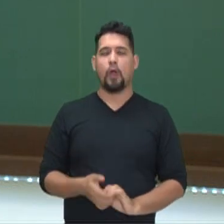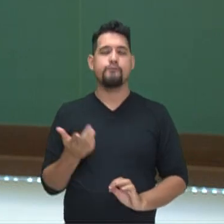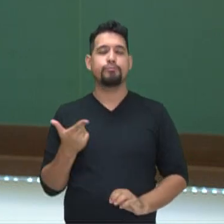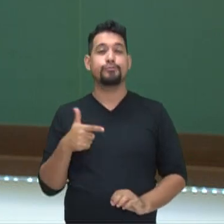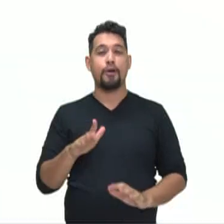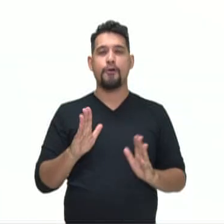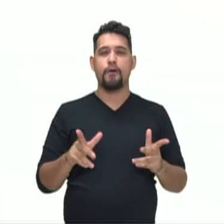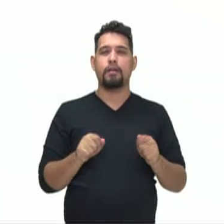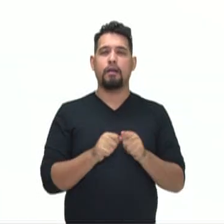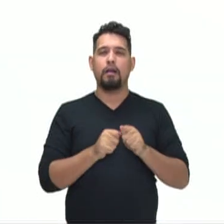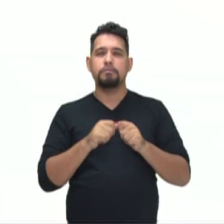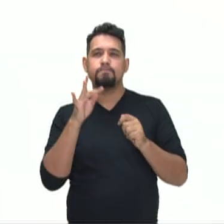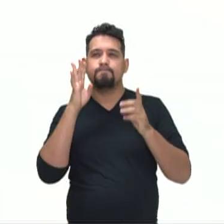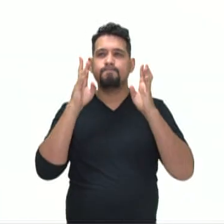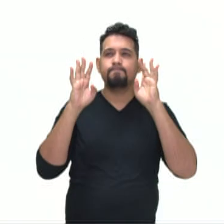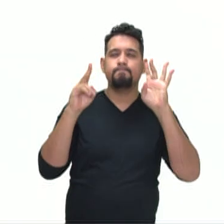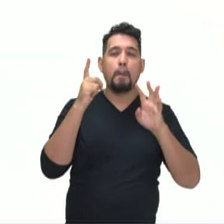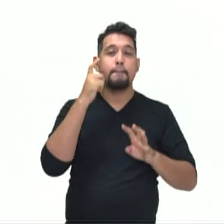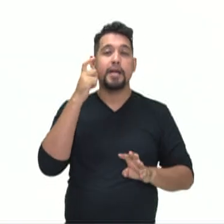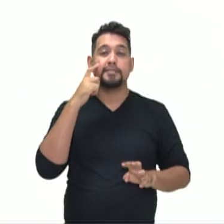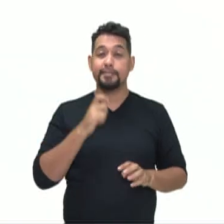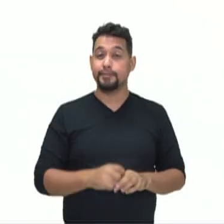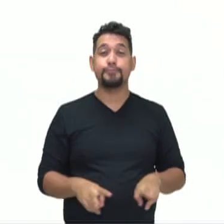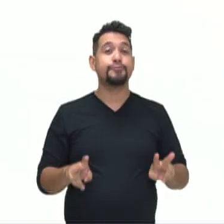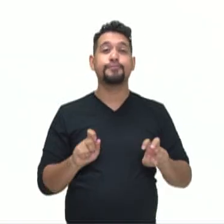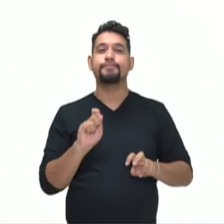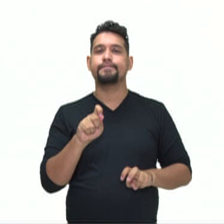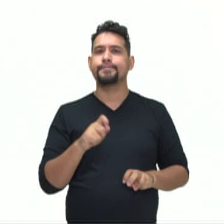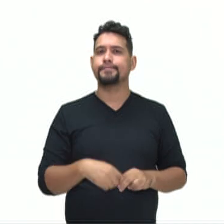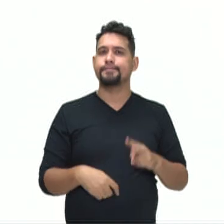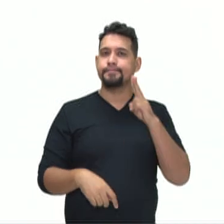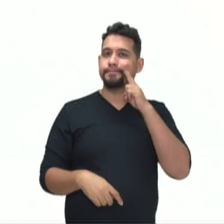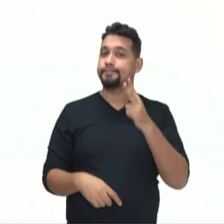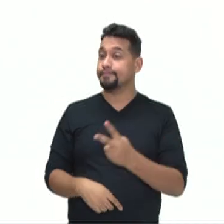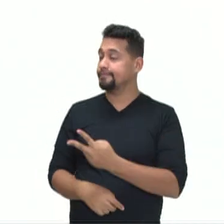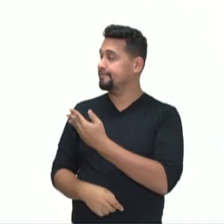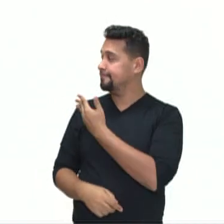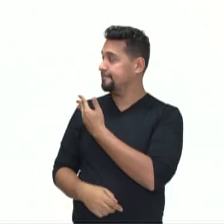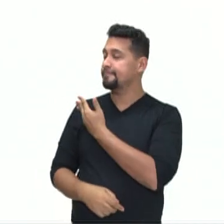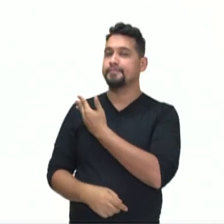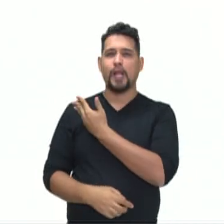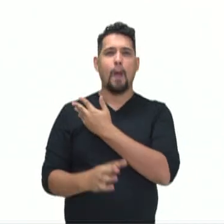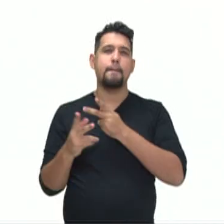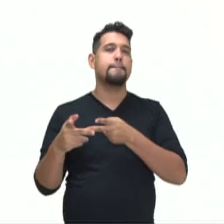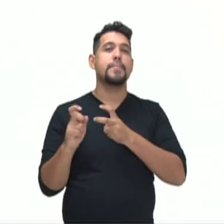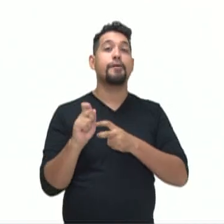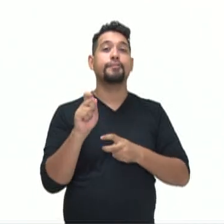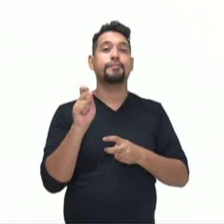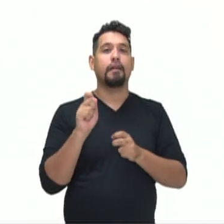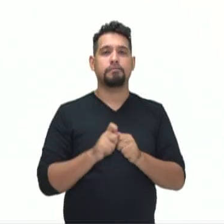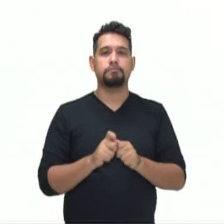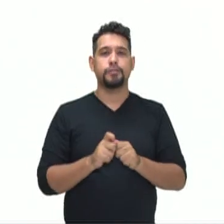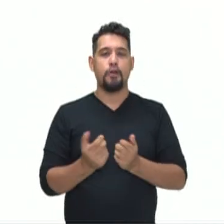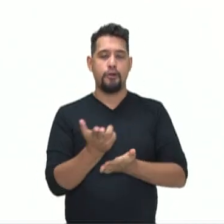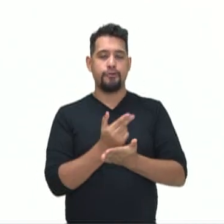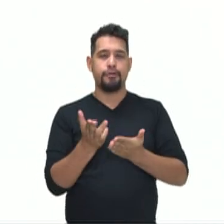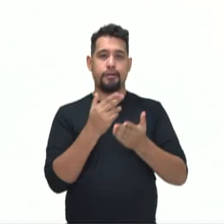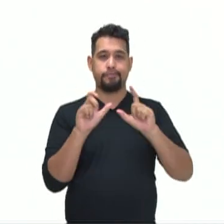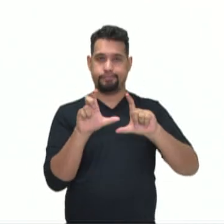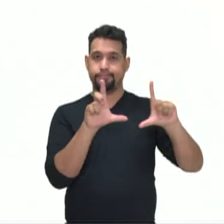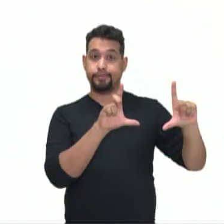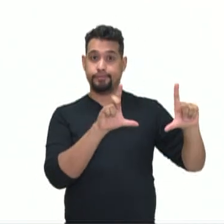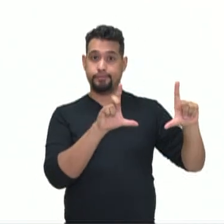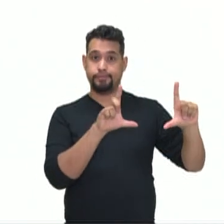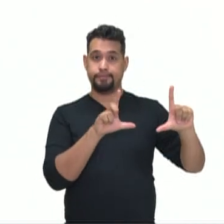continuar agora fazendo as reflexões sobre esse cartaz aqui, né? Então, observem ali a imagem e os demais